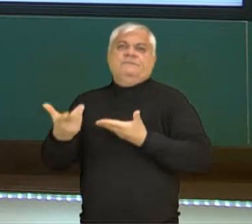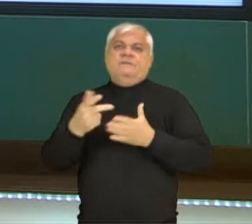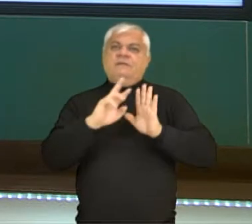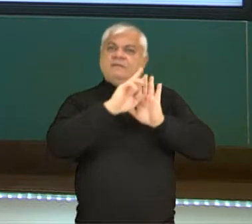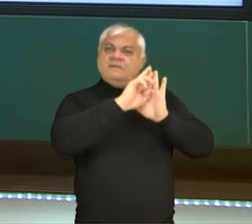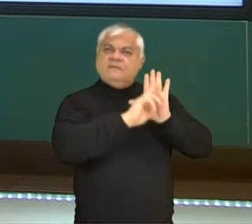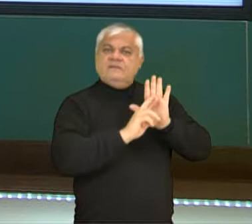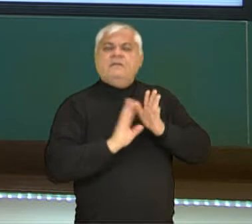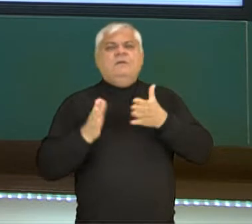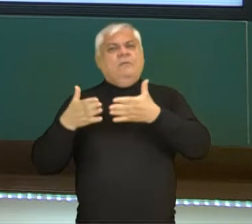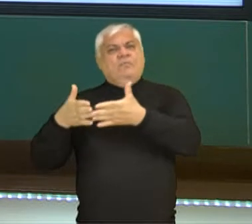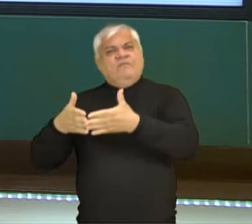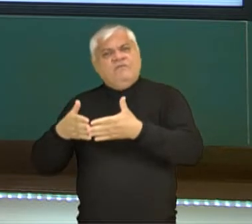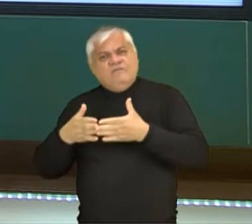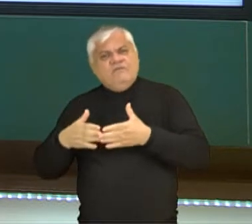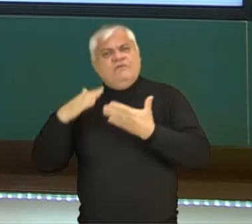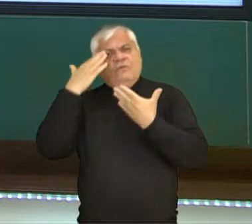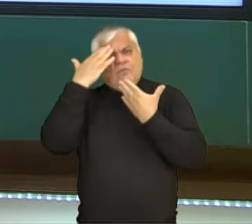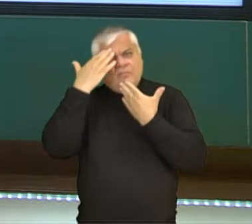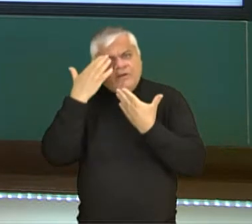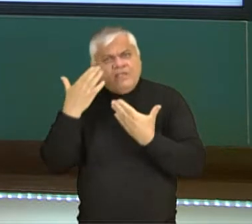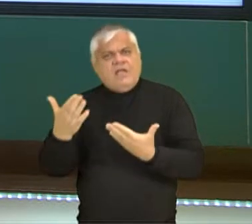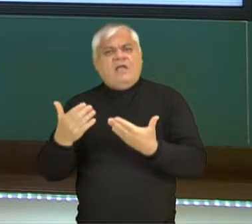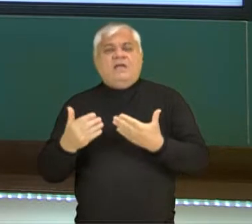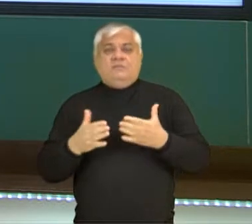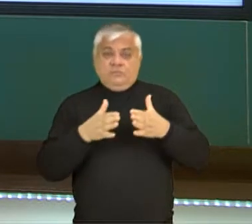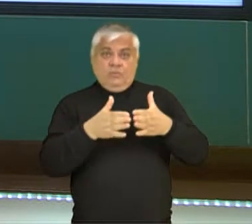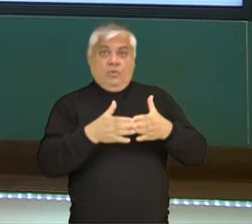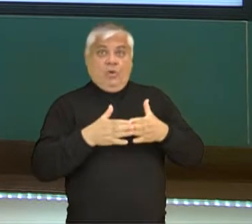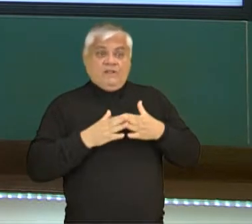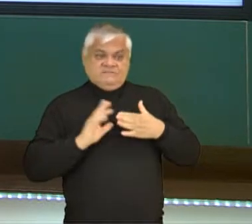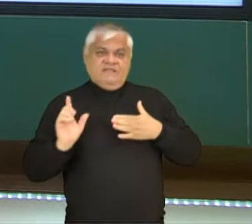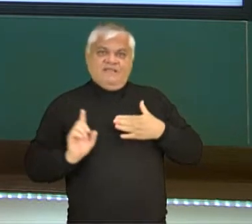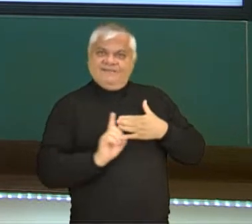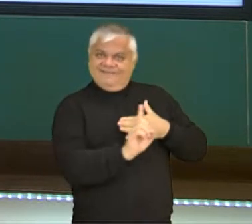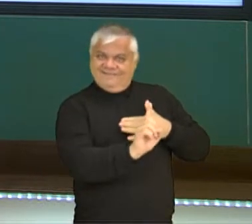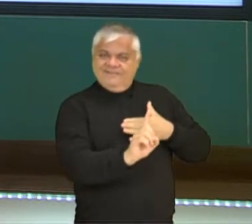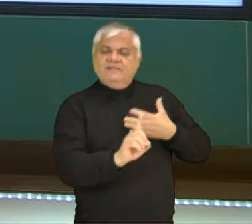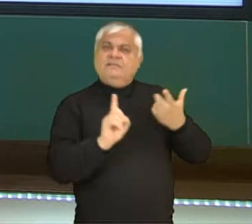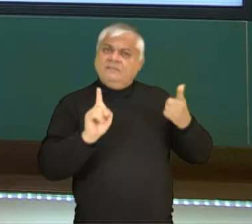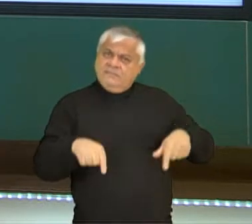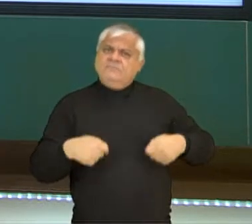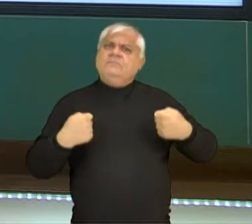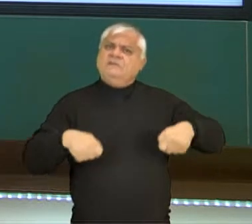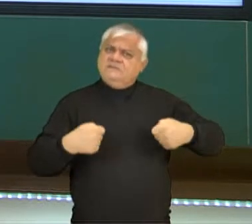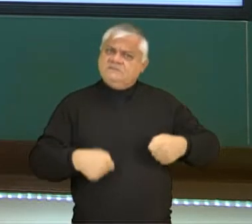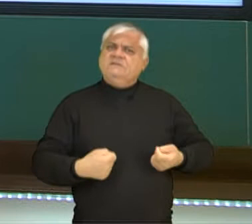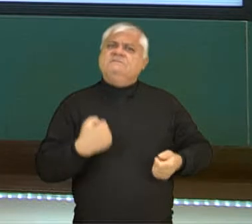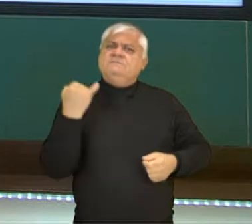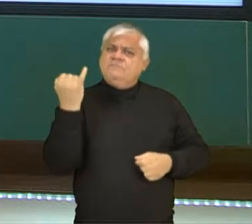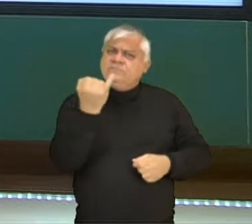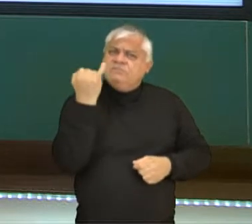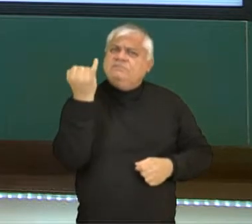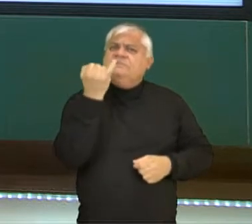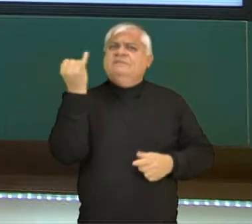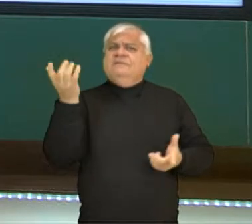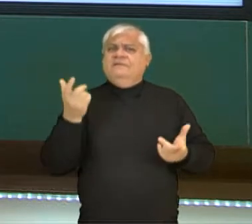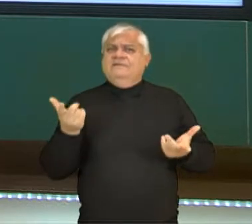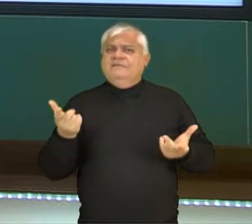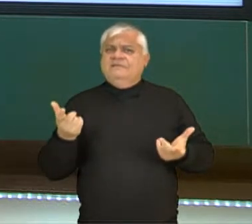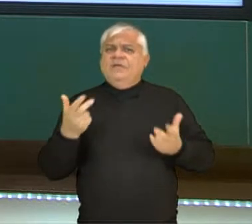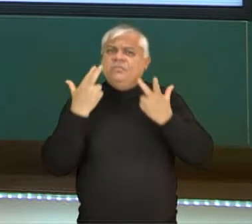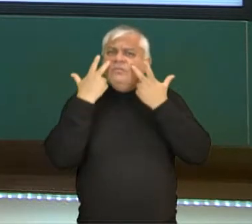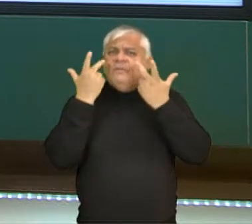Por favor, muito obrigado, com licença, né? Isso é tão comum e tão necessário nos dias de hoje,